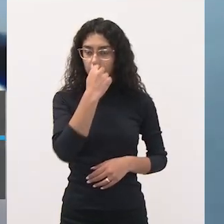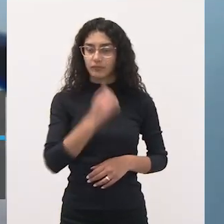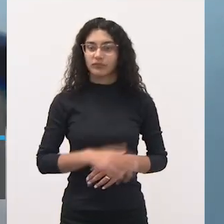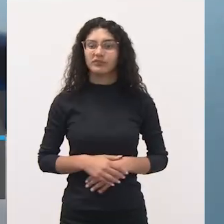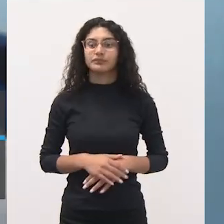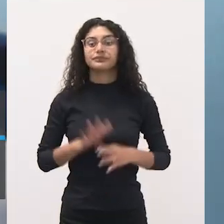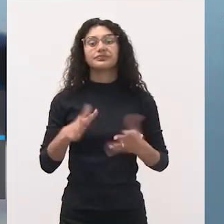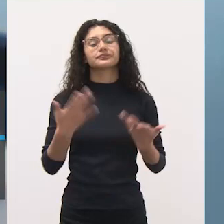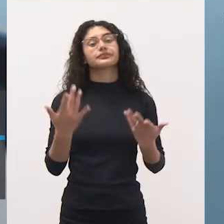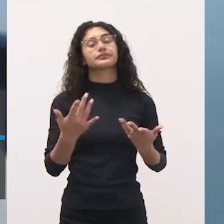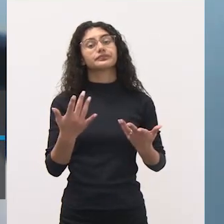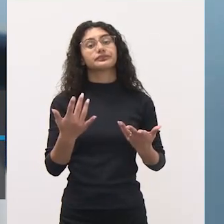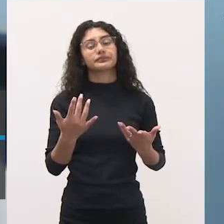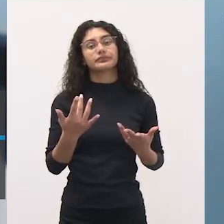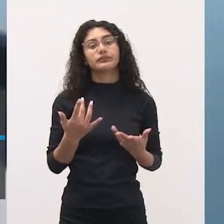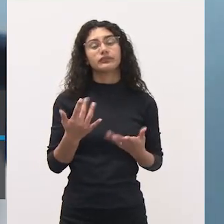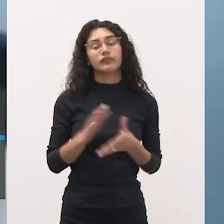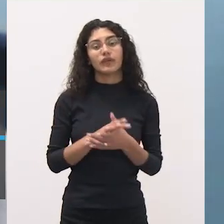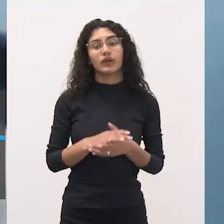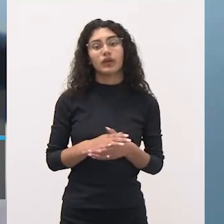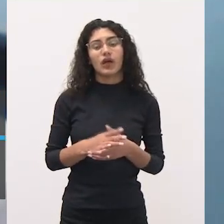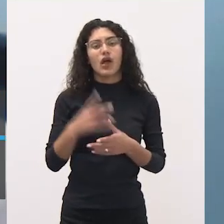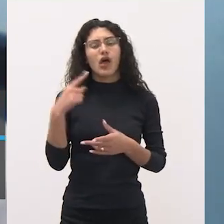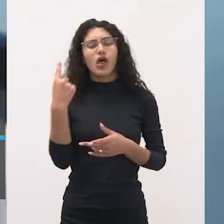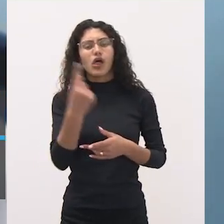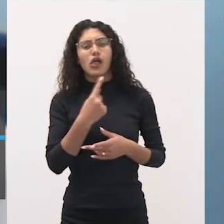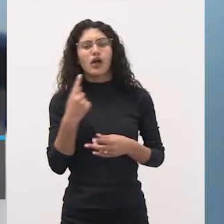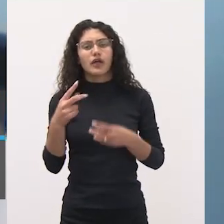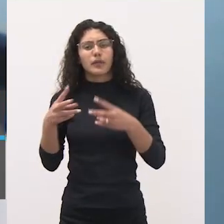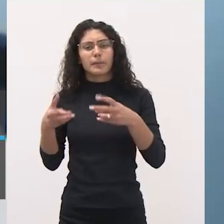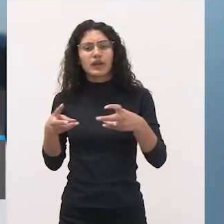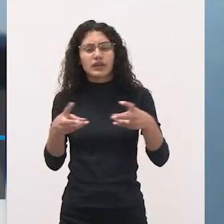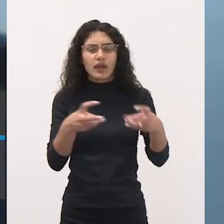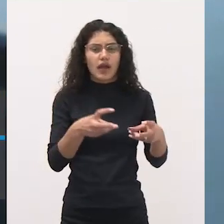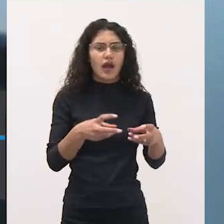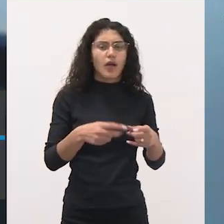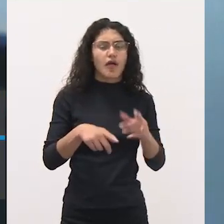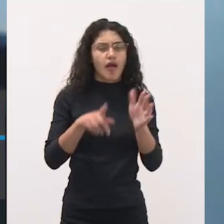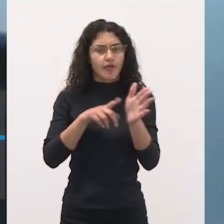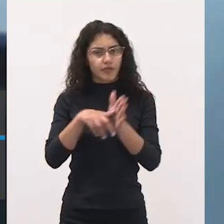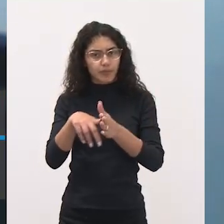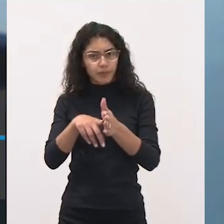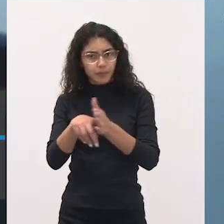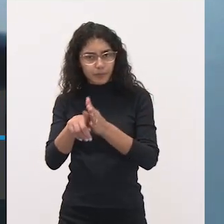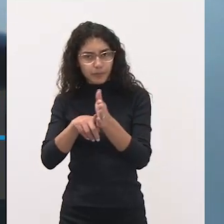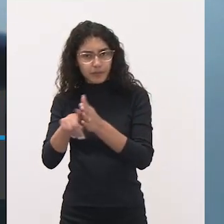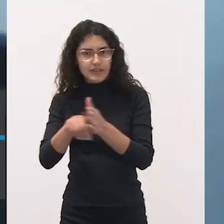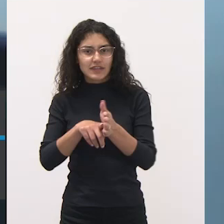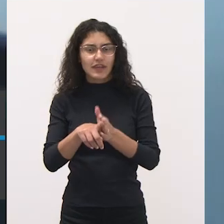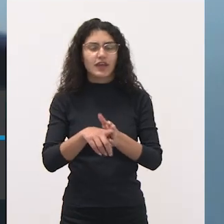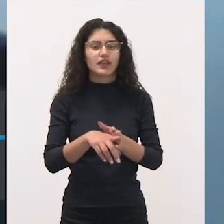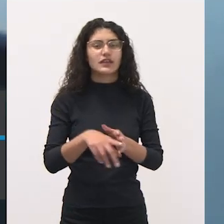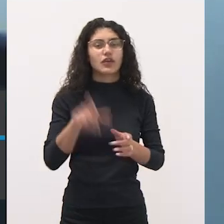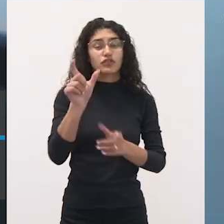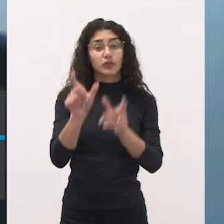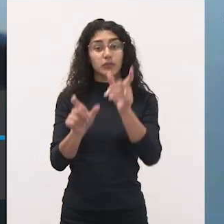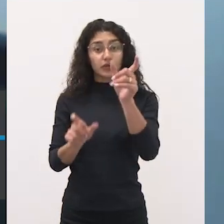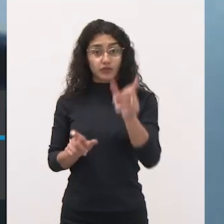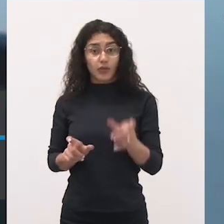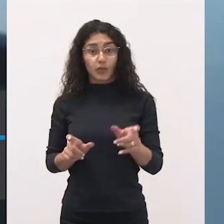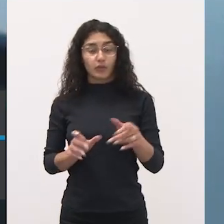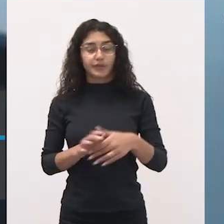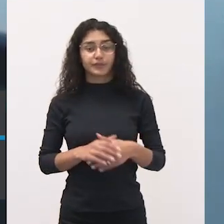É interessante que a gente, quando vê as estatísticas, né, das pessoas atendidas, as